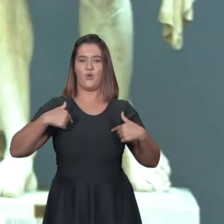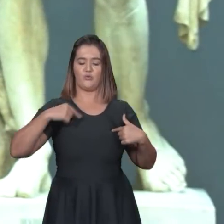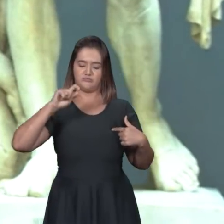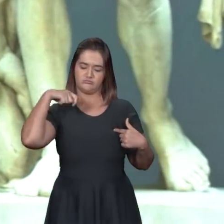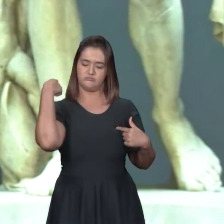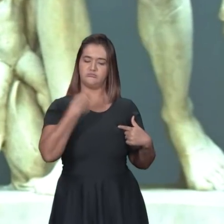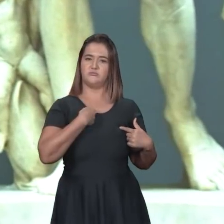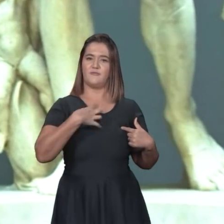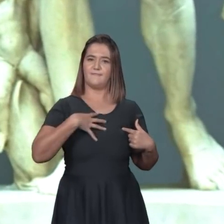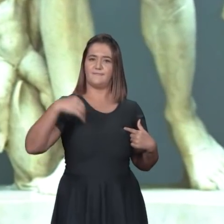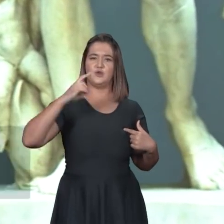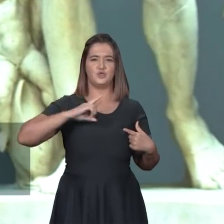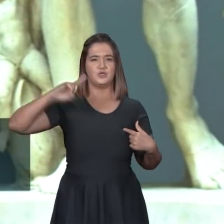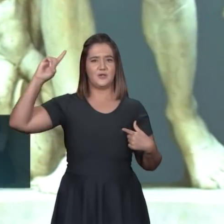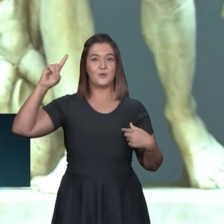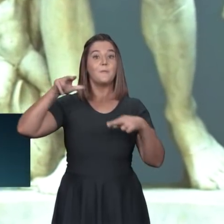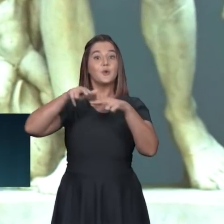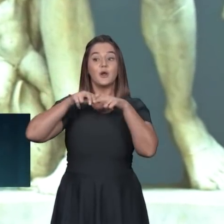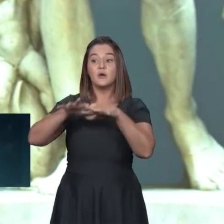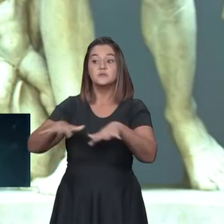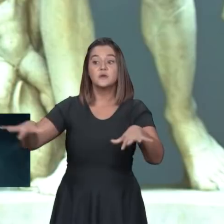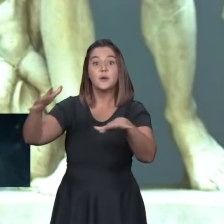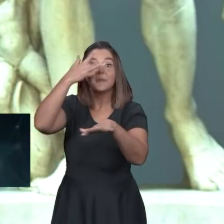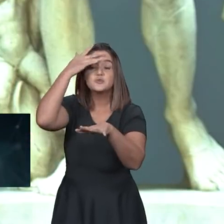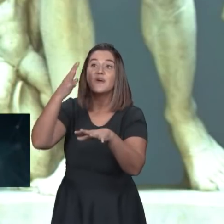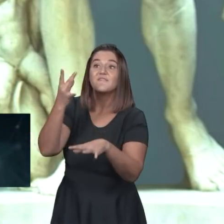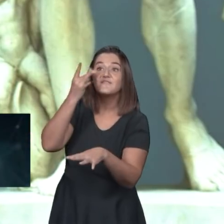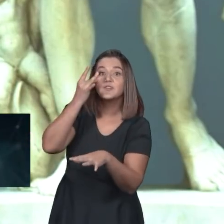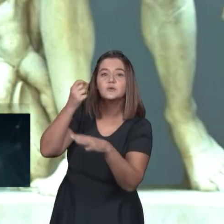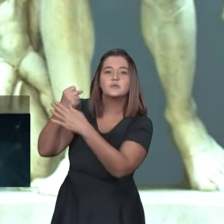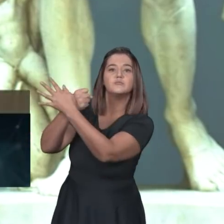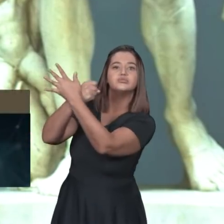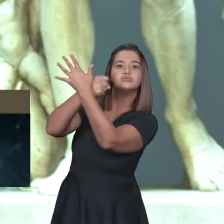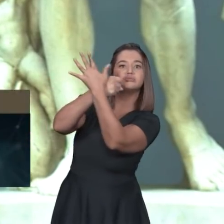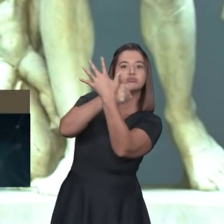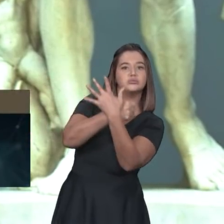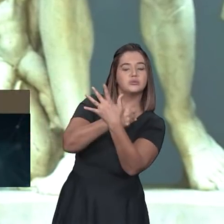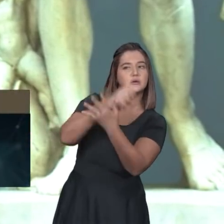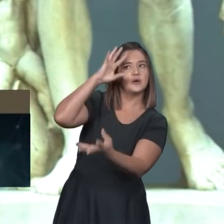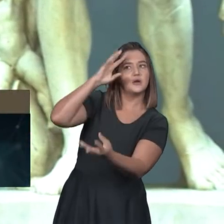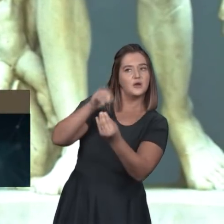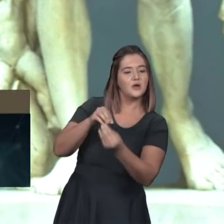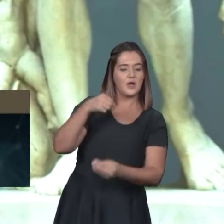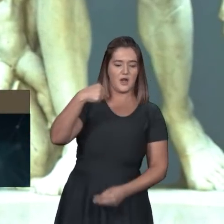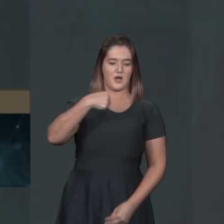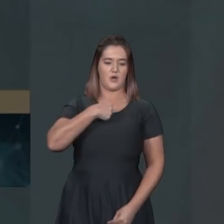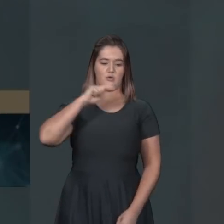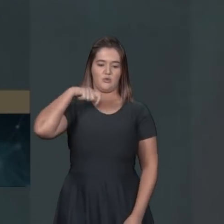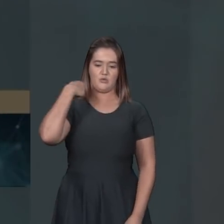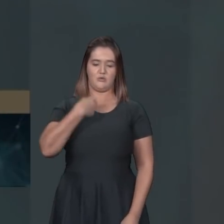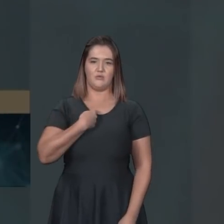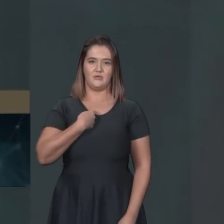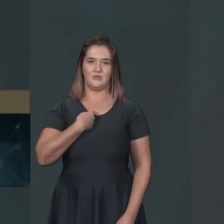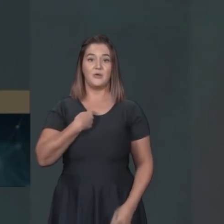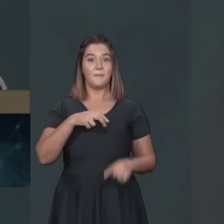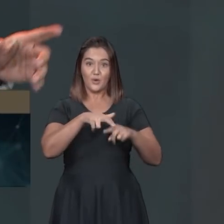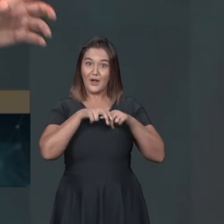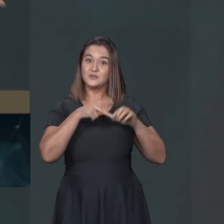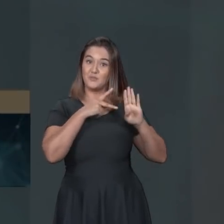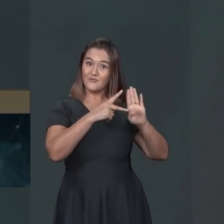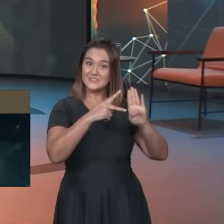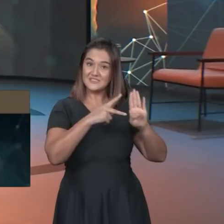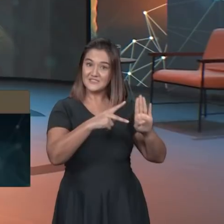moedas romanas daquela época sempre traziam Augusto César com o nome Filho de Deus e uma estrela sobre a sua